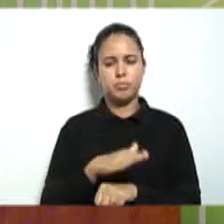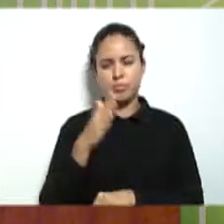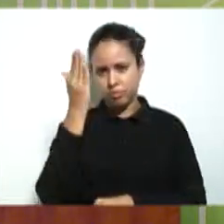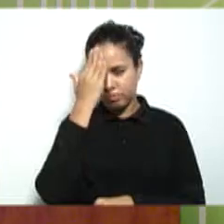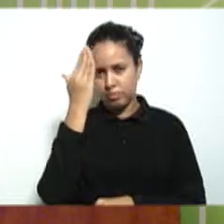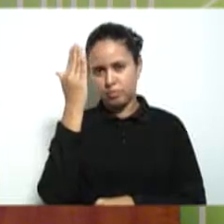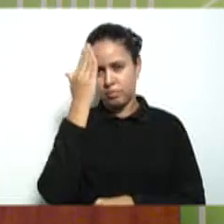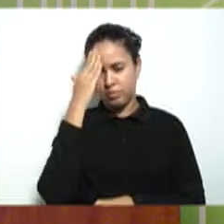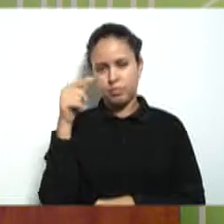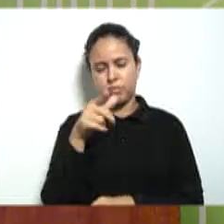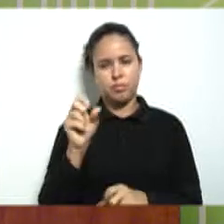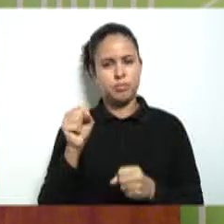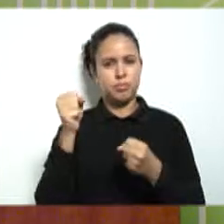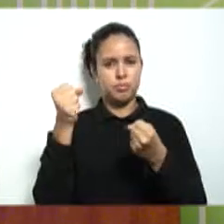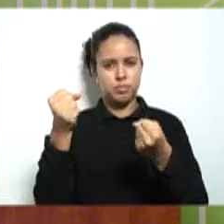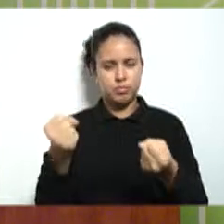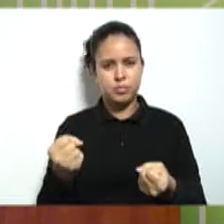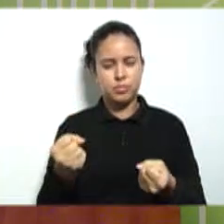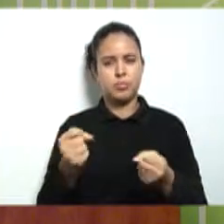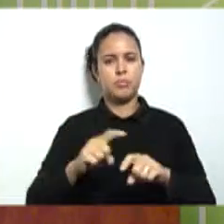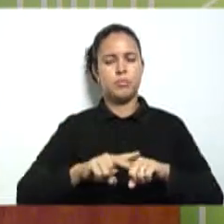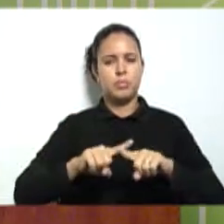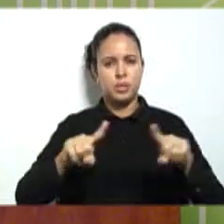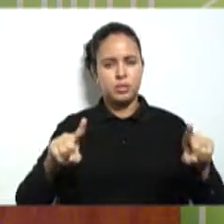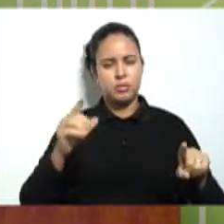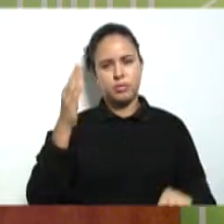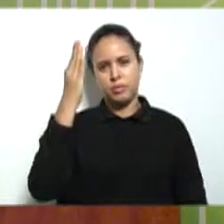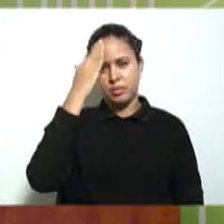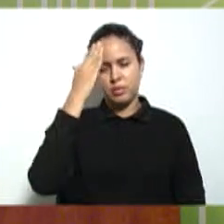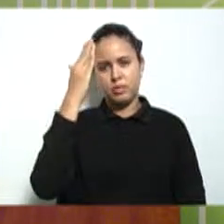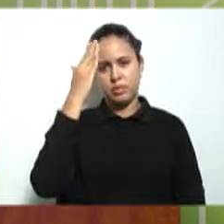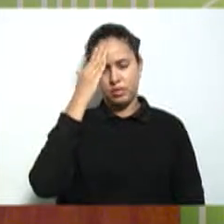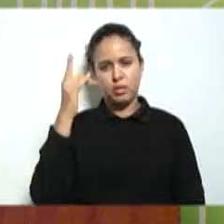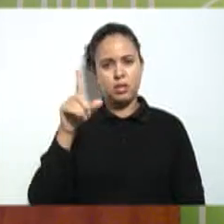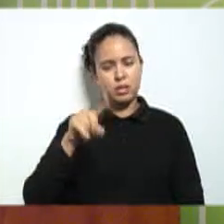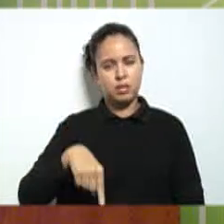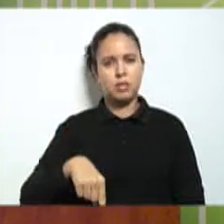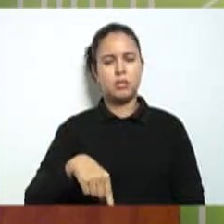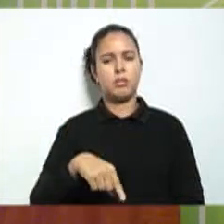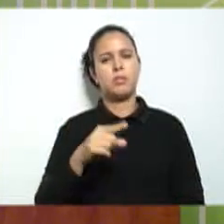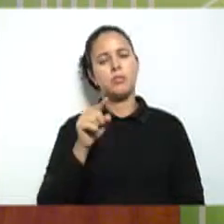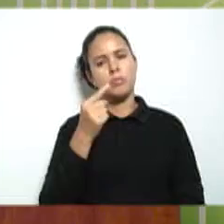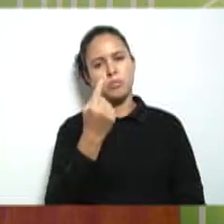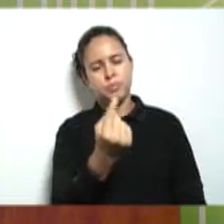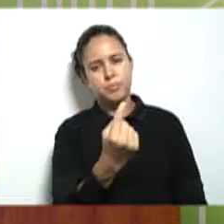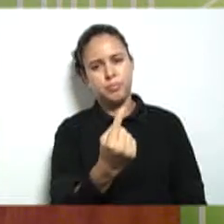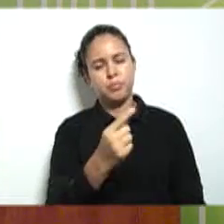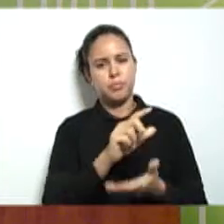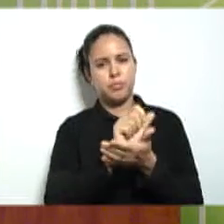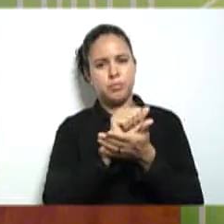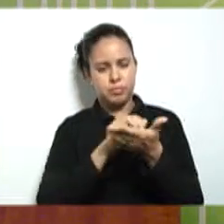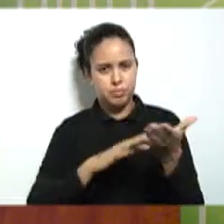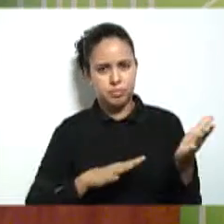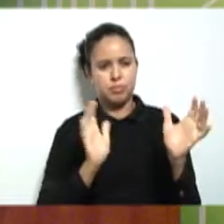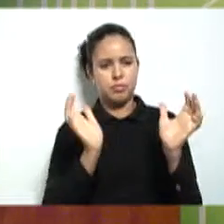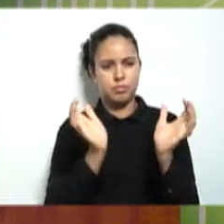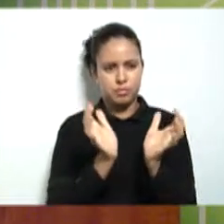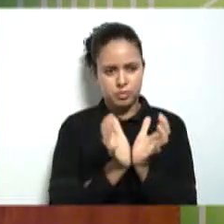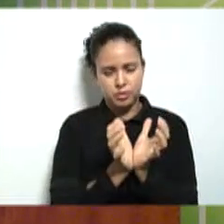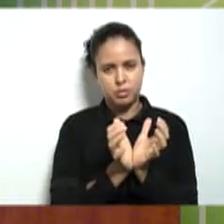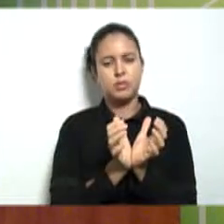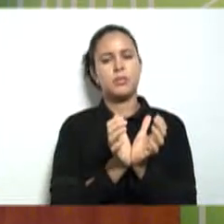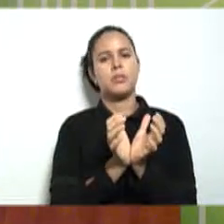trabalho para vocês, mas também eu queria dizer que por isso que é um trabalho por turma. Então cada turma vai fazer uma pesquisa, vai unir